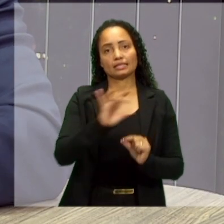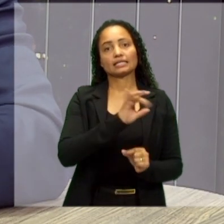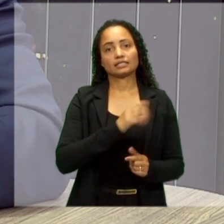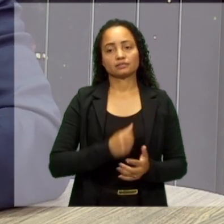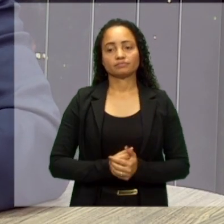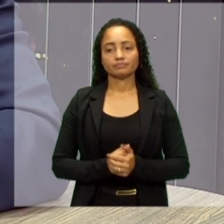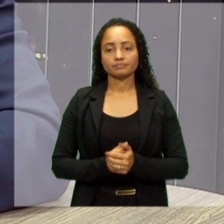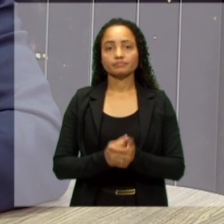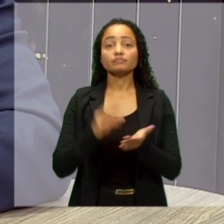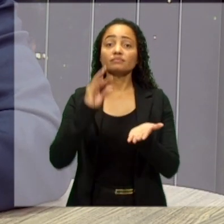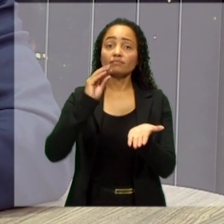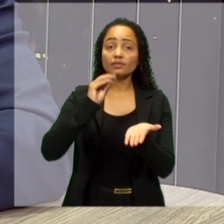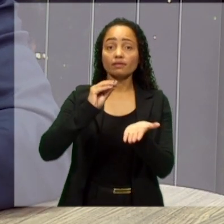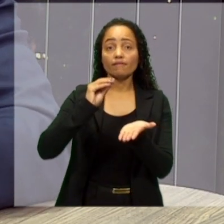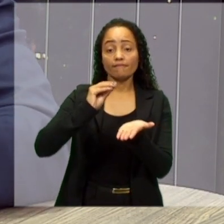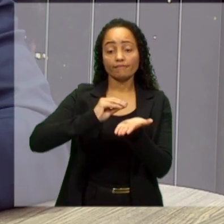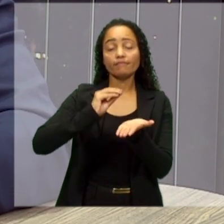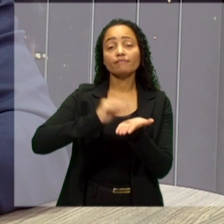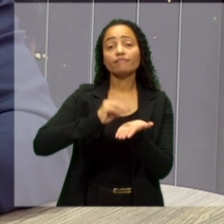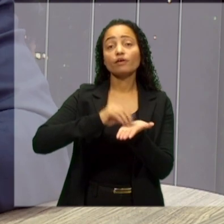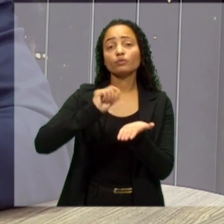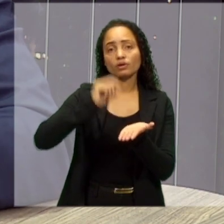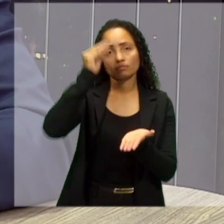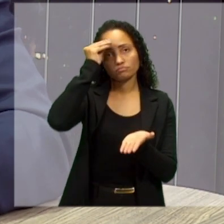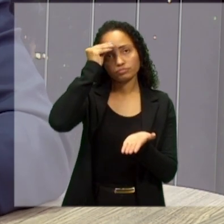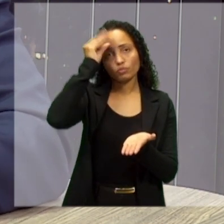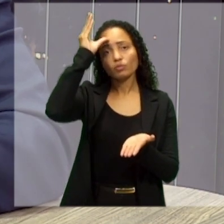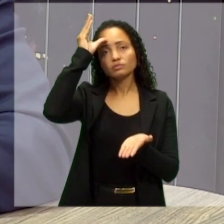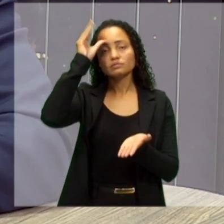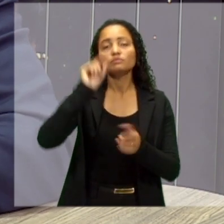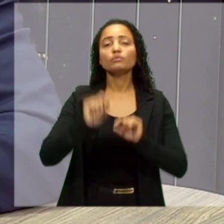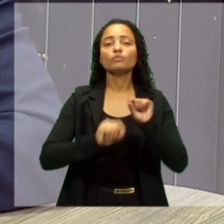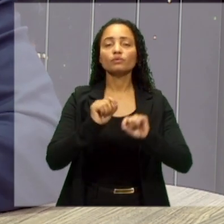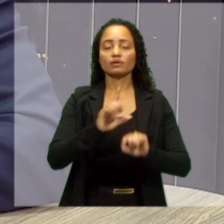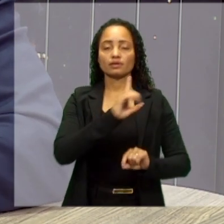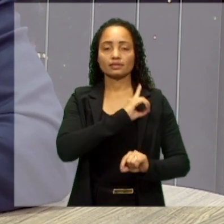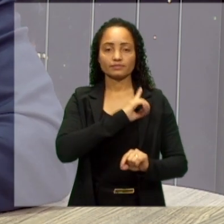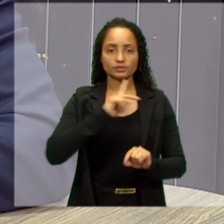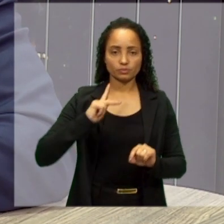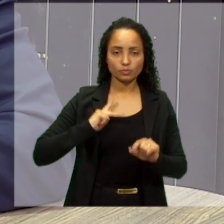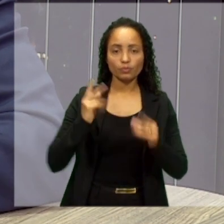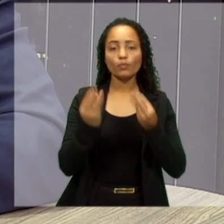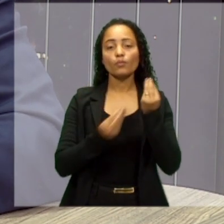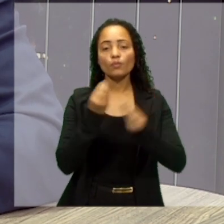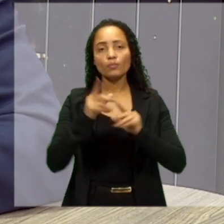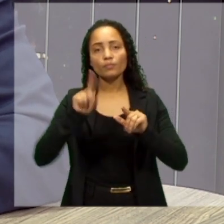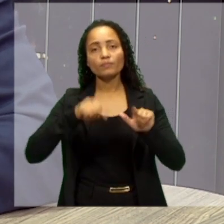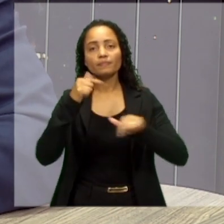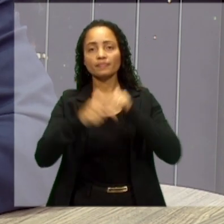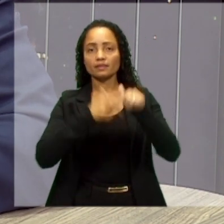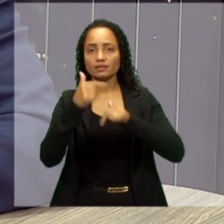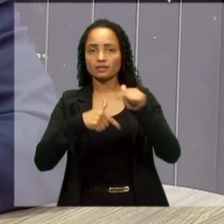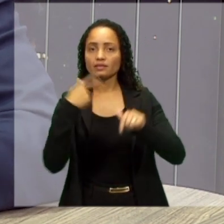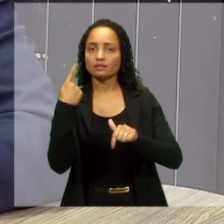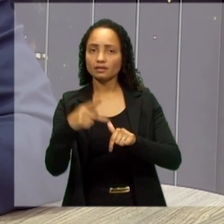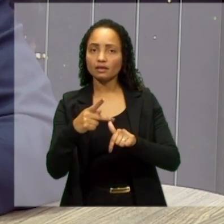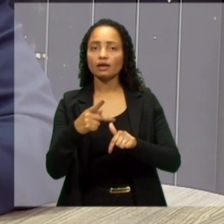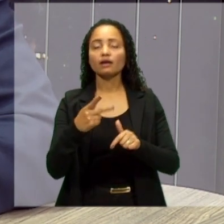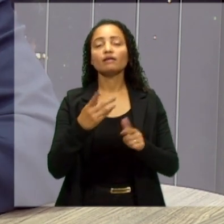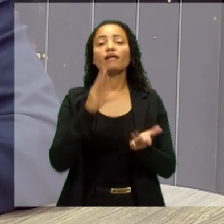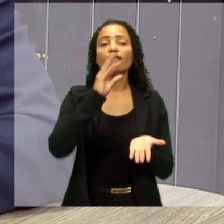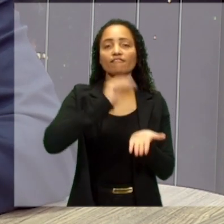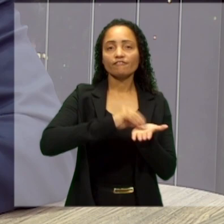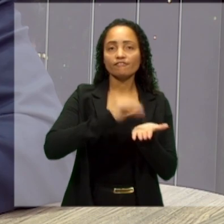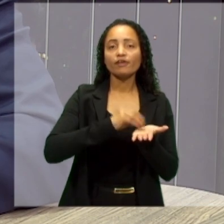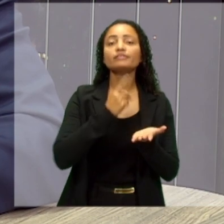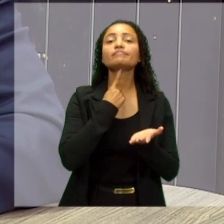de falta de conhecimento do que é a defensoria, de como que ela funciona, um pouco de vontade política, um pouco